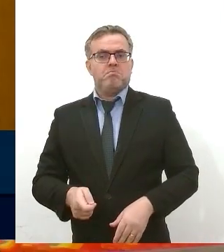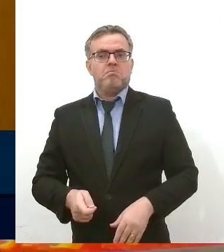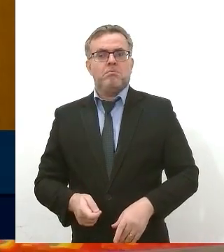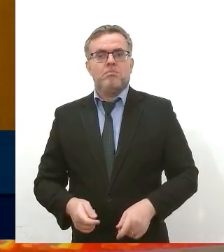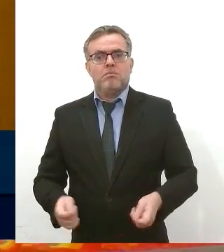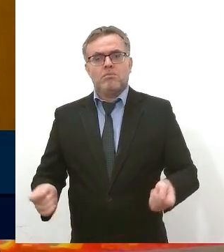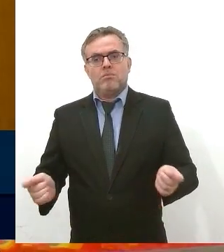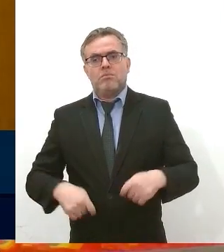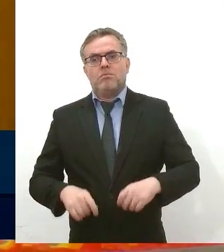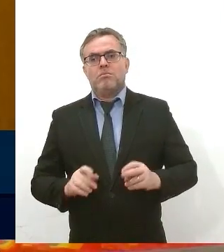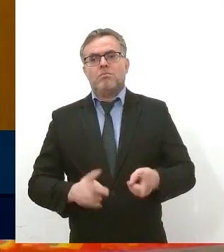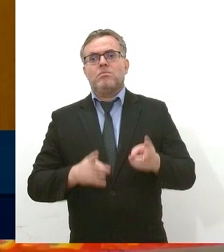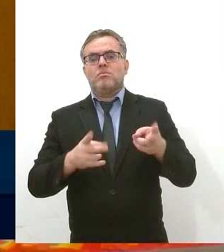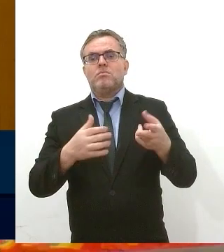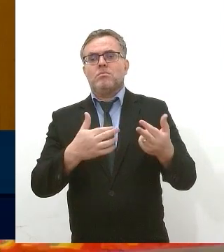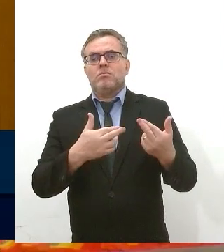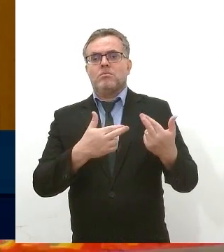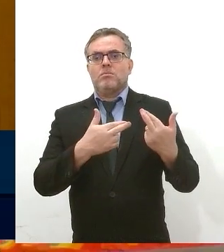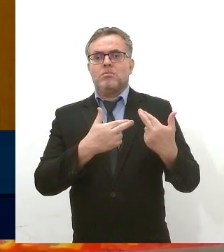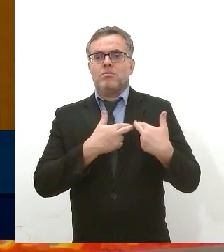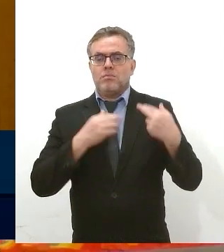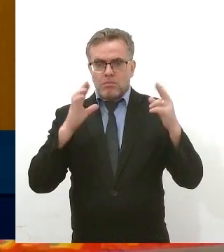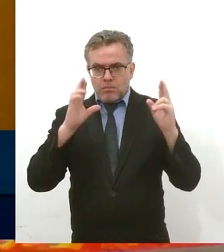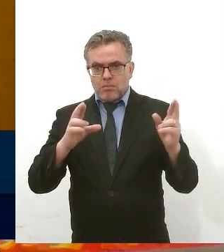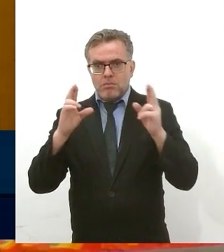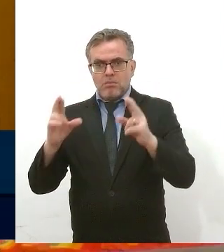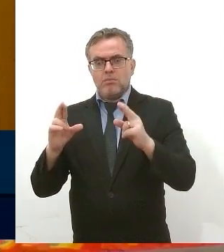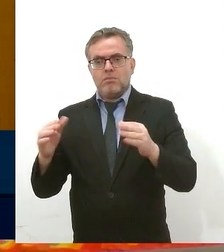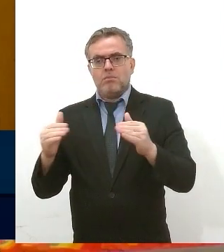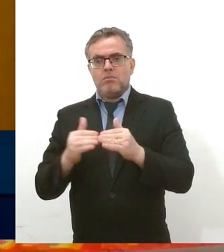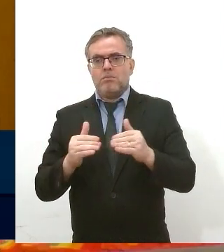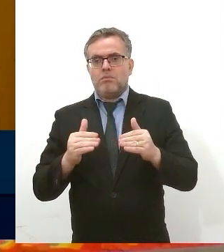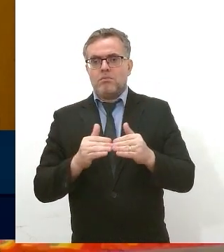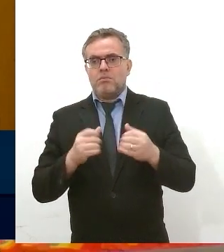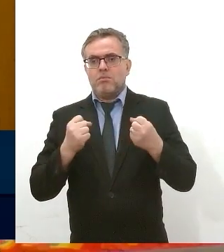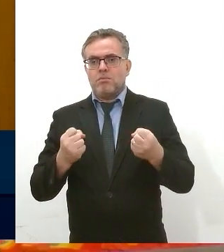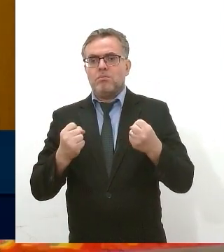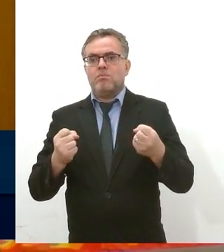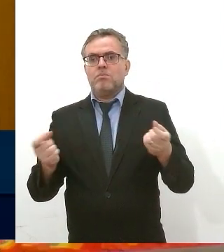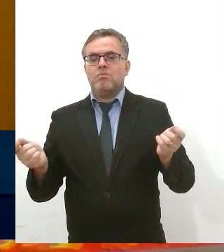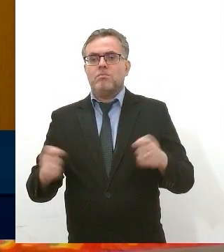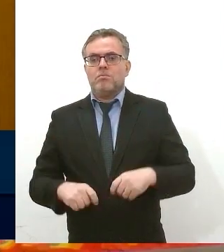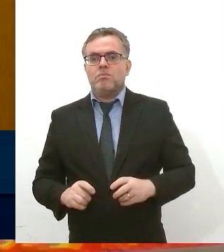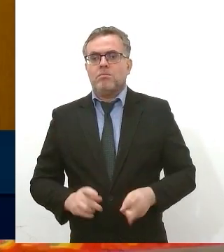e respeito tem de ter a força, né? Tem de ter a militarização.